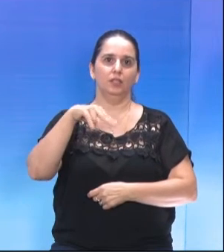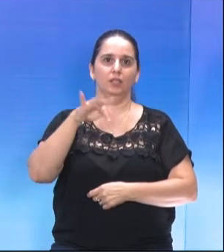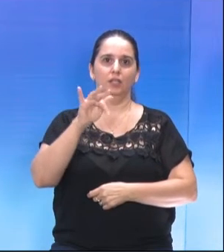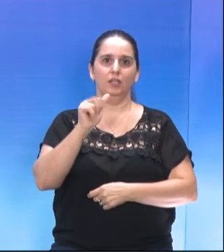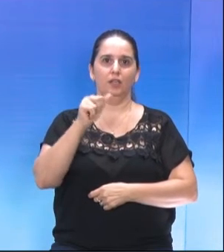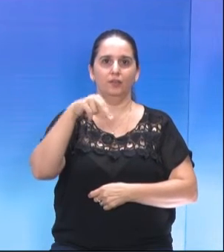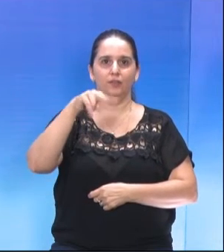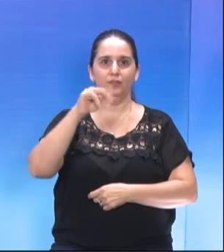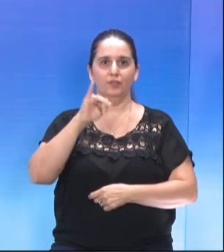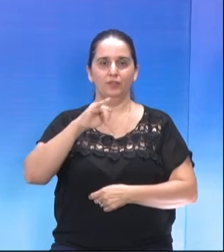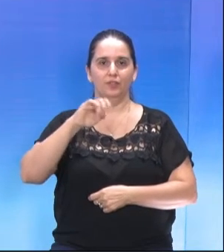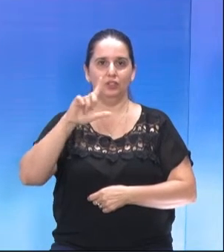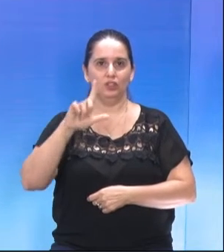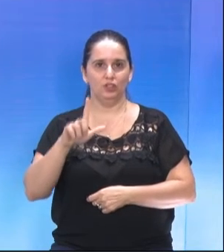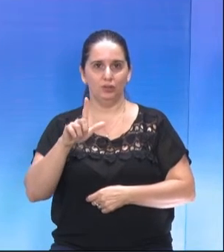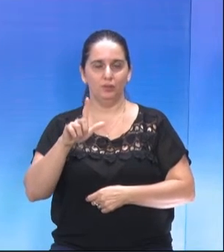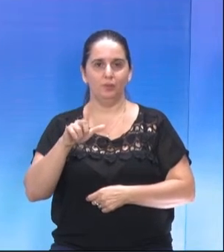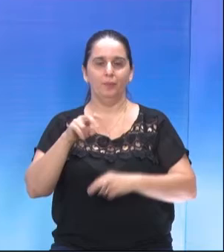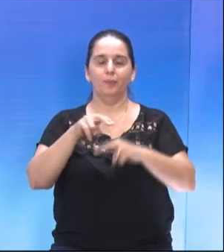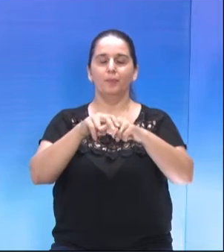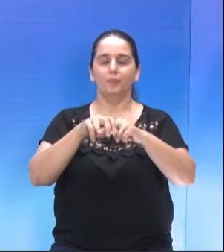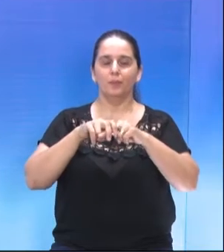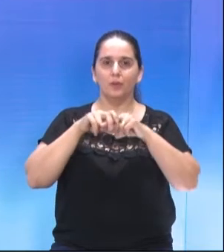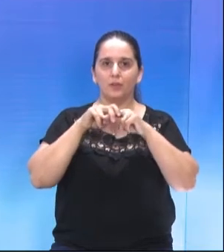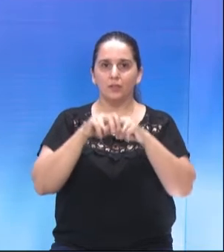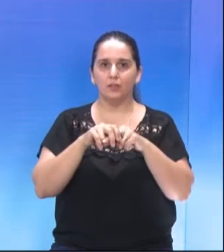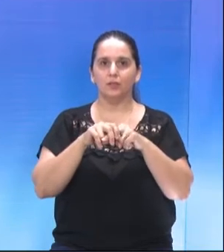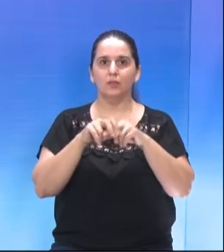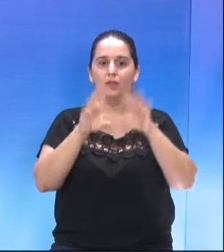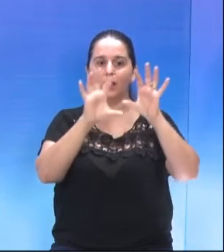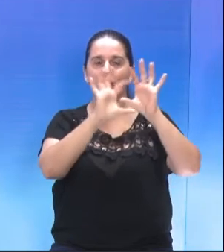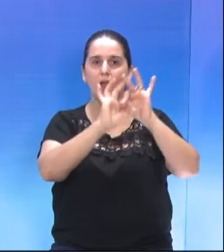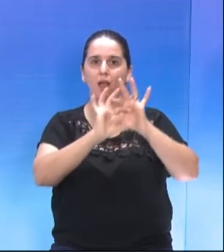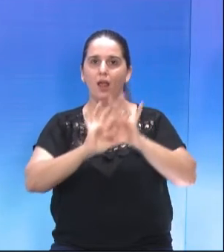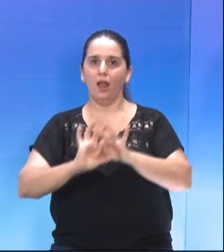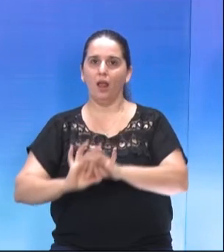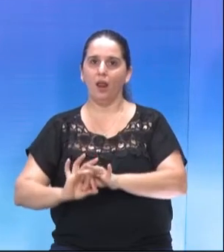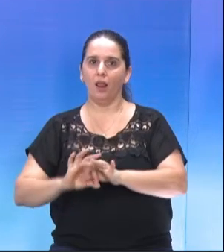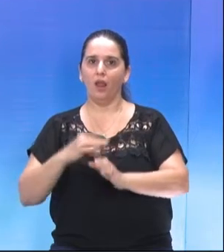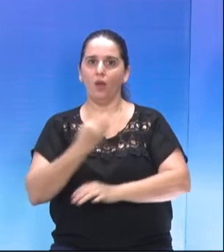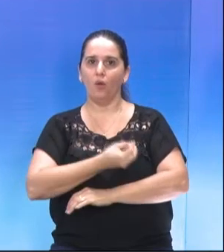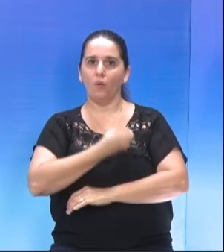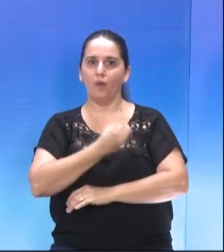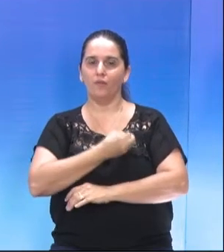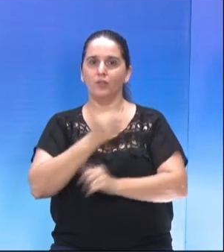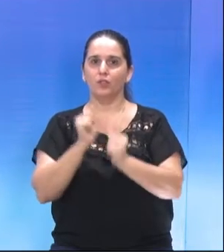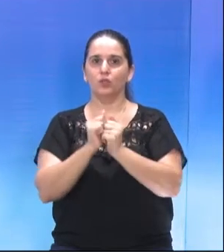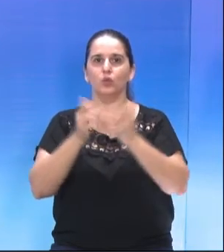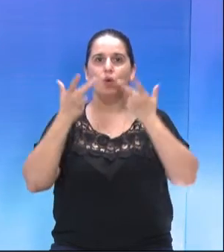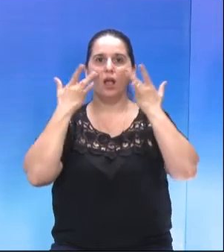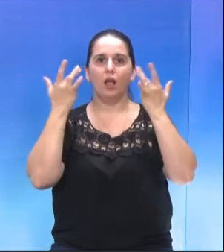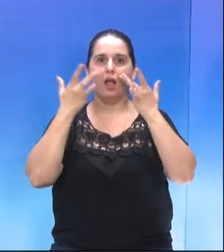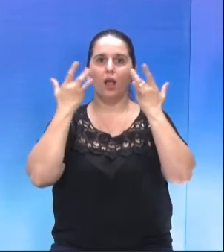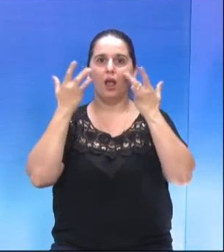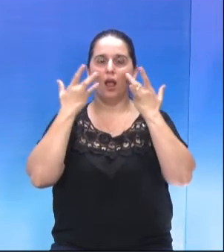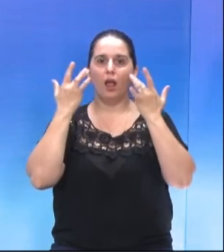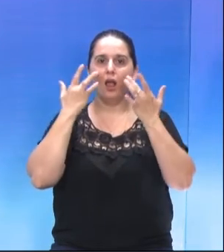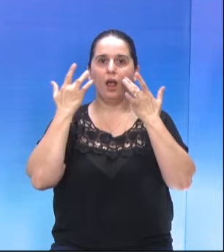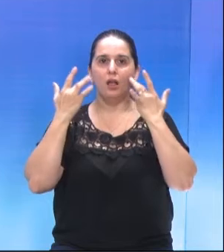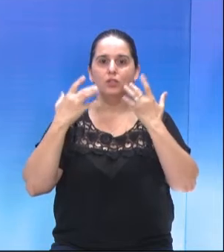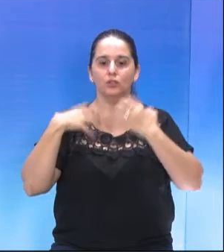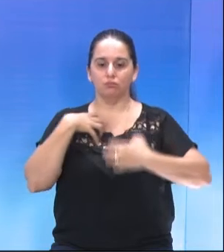contemporânea, ela vem justamente em relação com a vida e nos mostrar, nos deixar